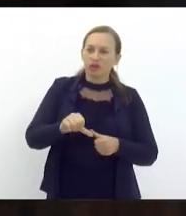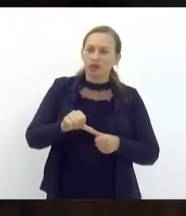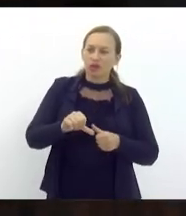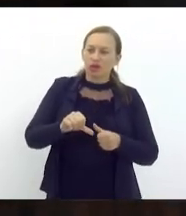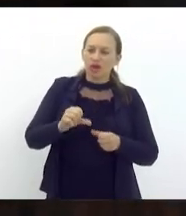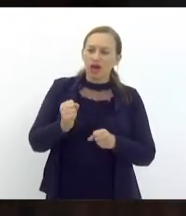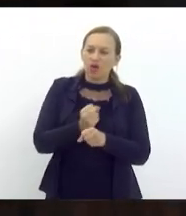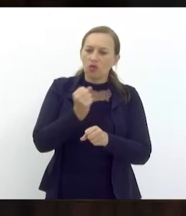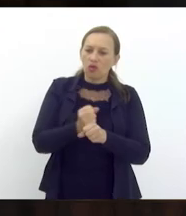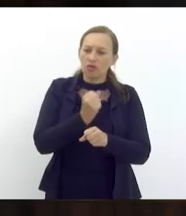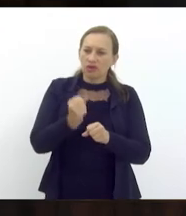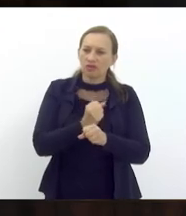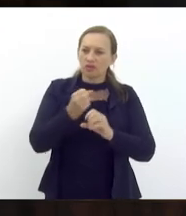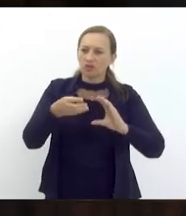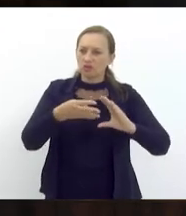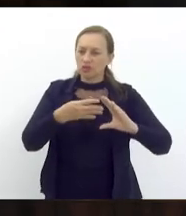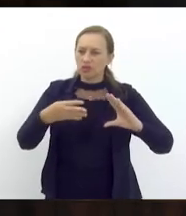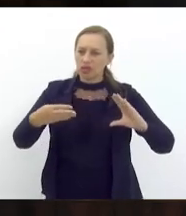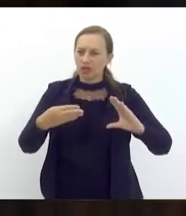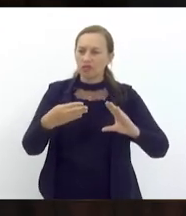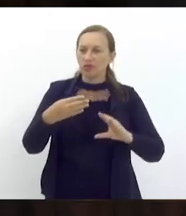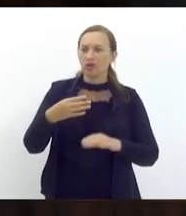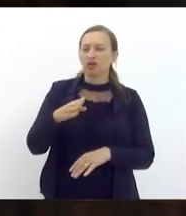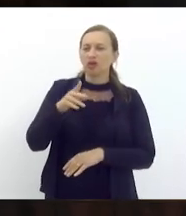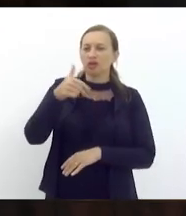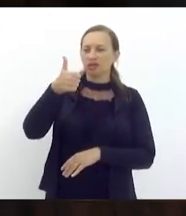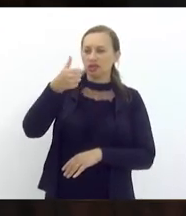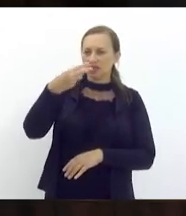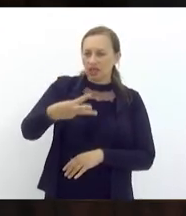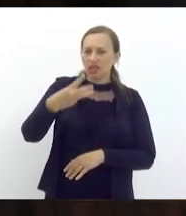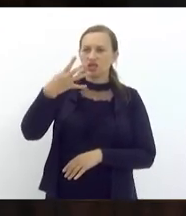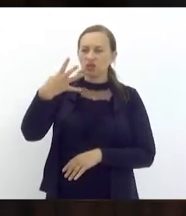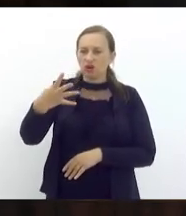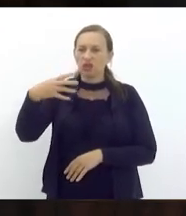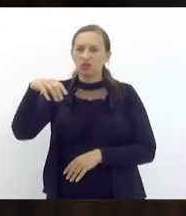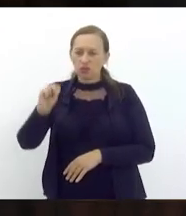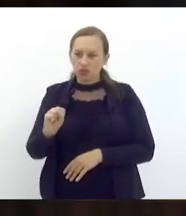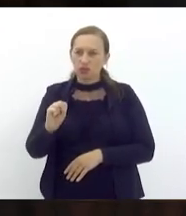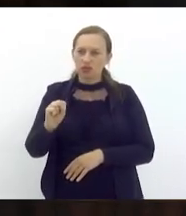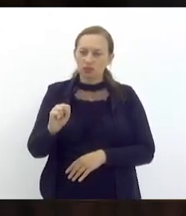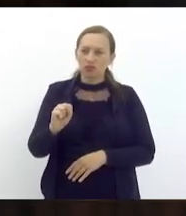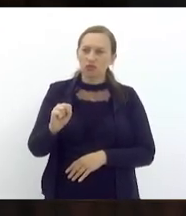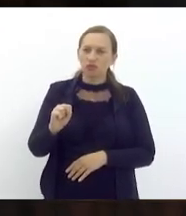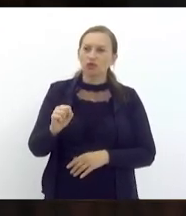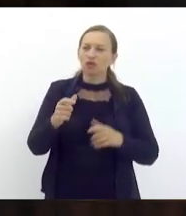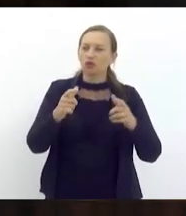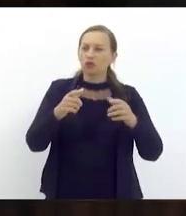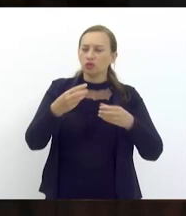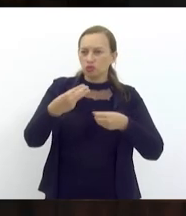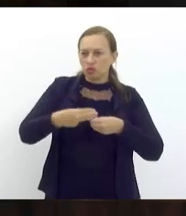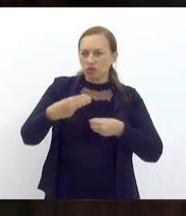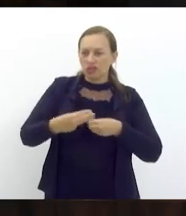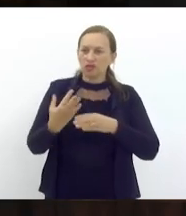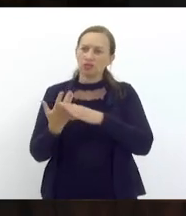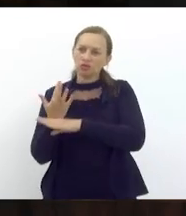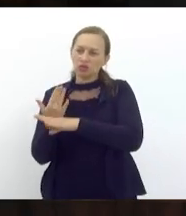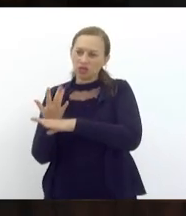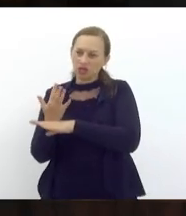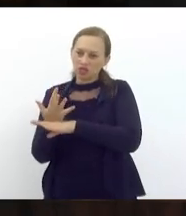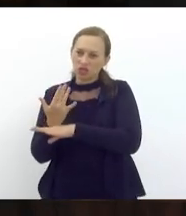CIEP Brizolão 348 Eugênia Moreira localizado no município de Duque de Caxias